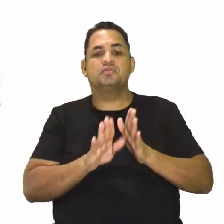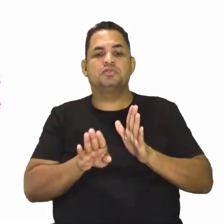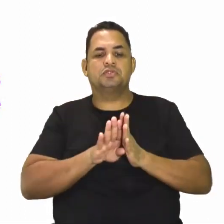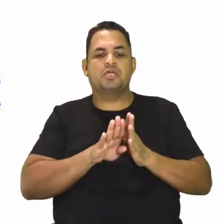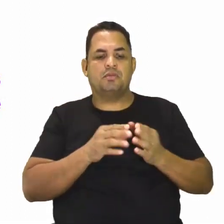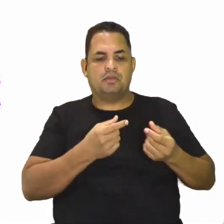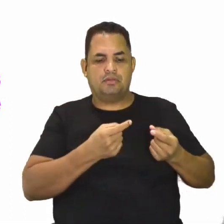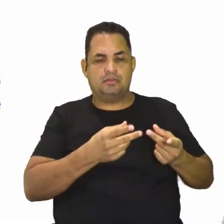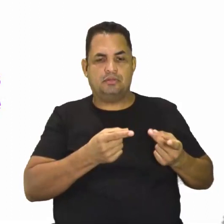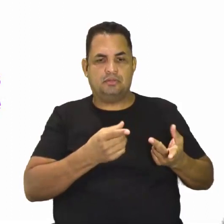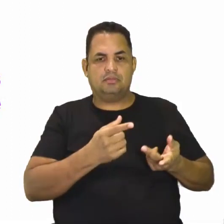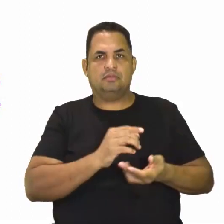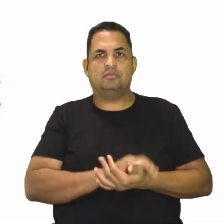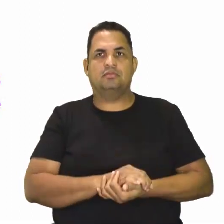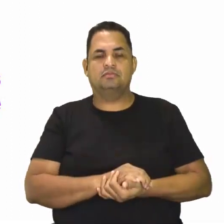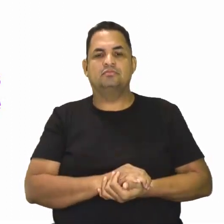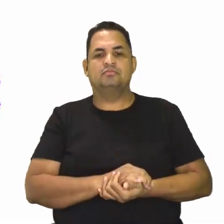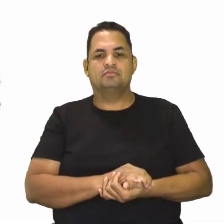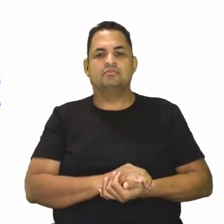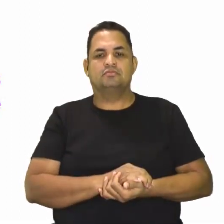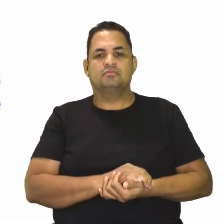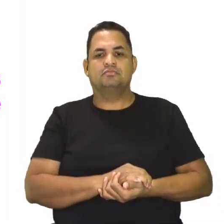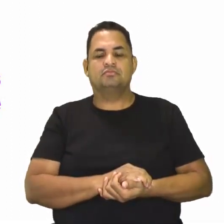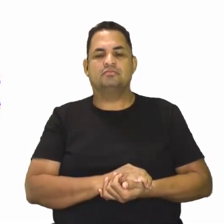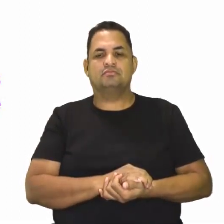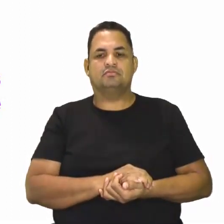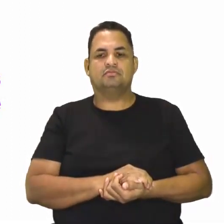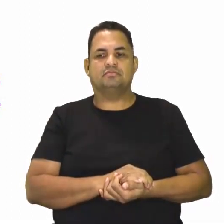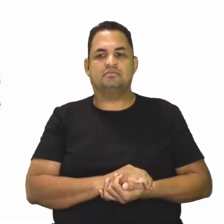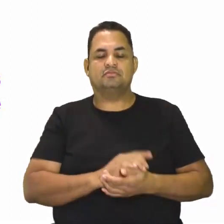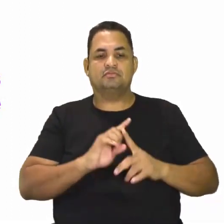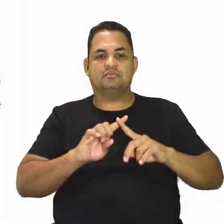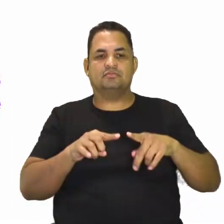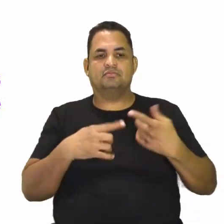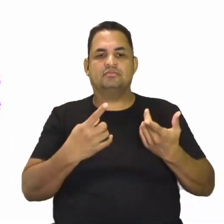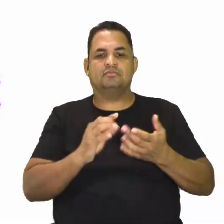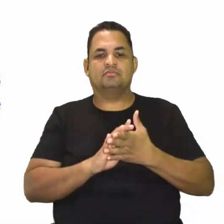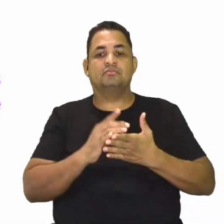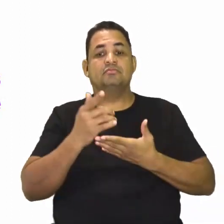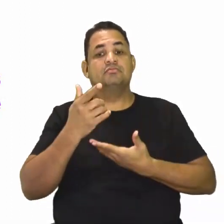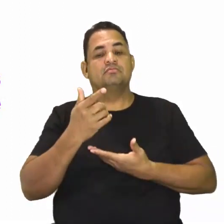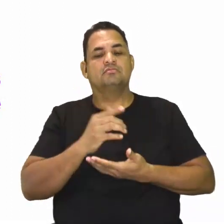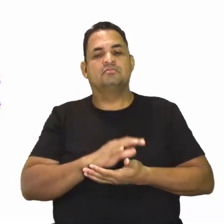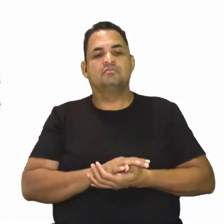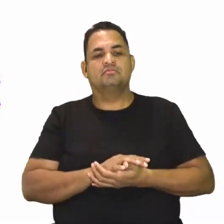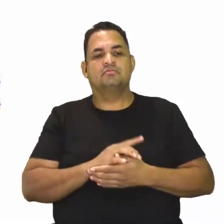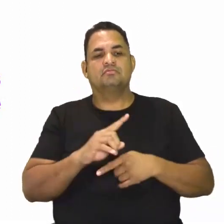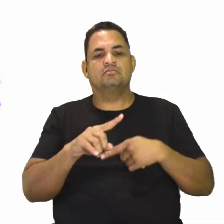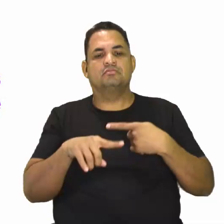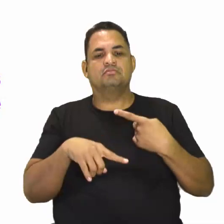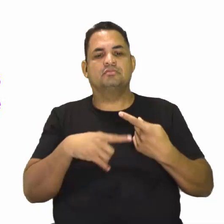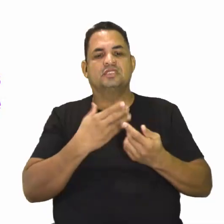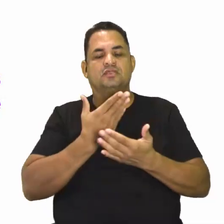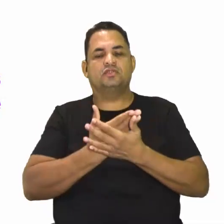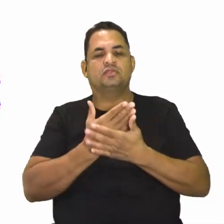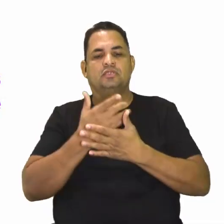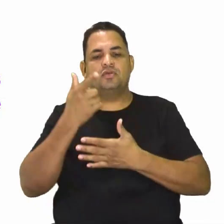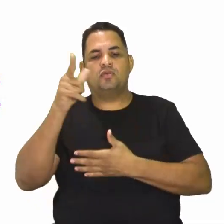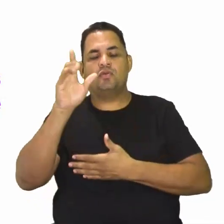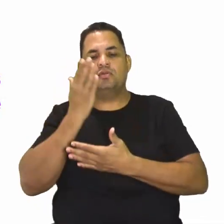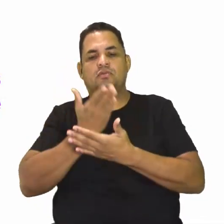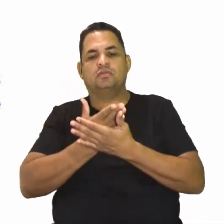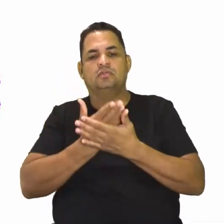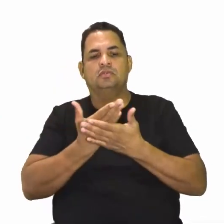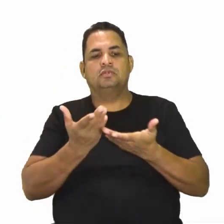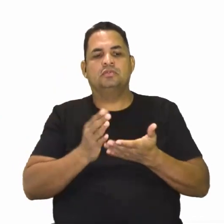mercado. Isso é rentabilidade. Mas isso é outra coisa que nós vamos ver em outra aula. Nós